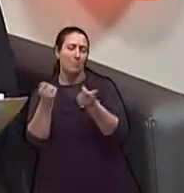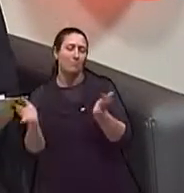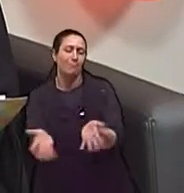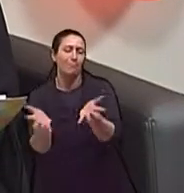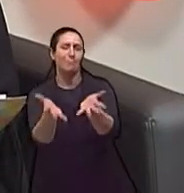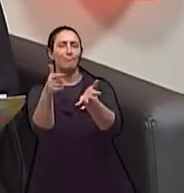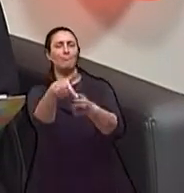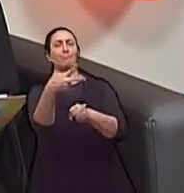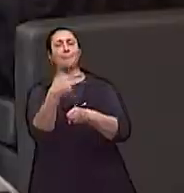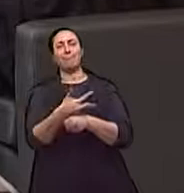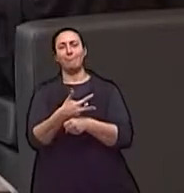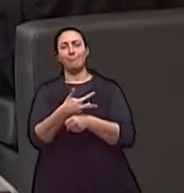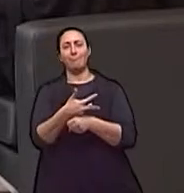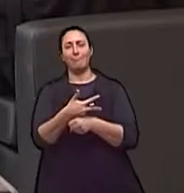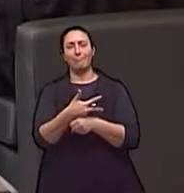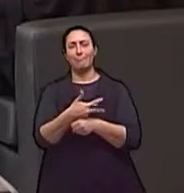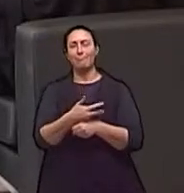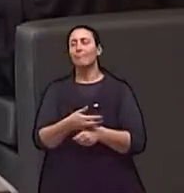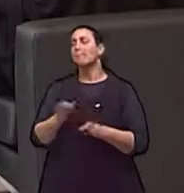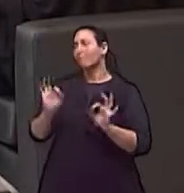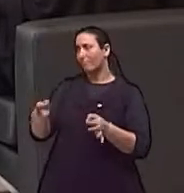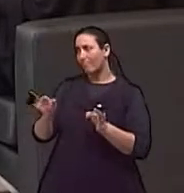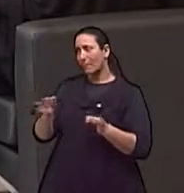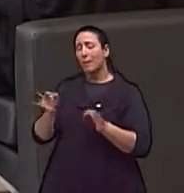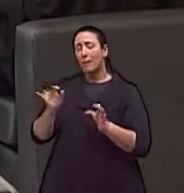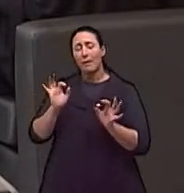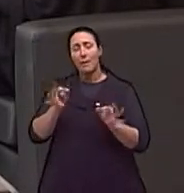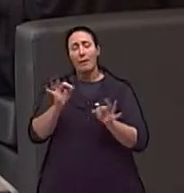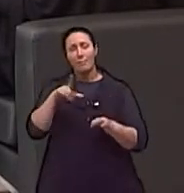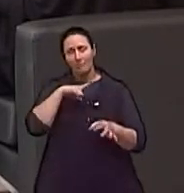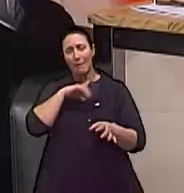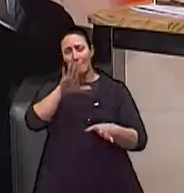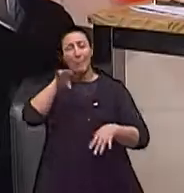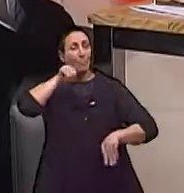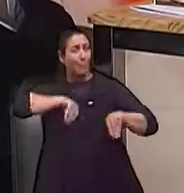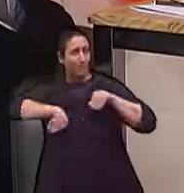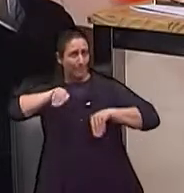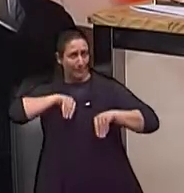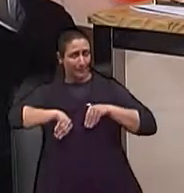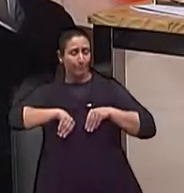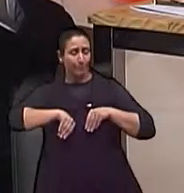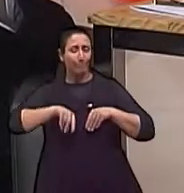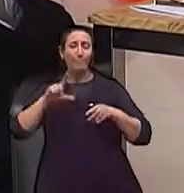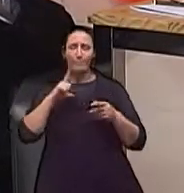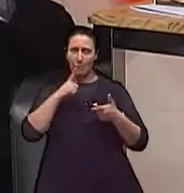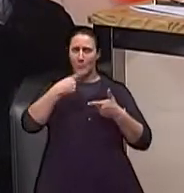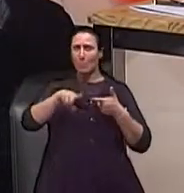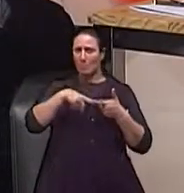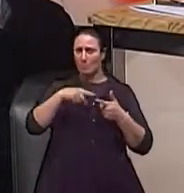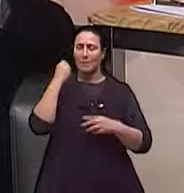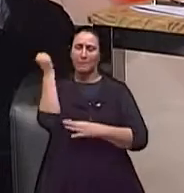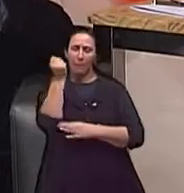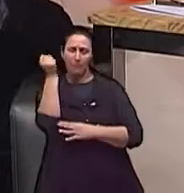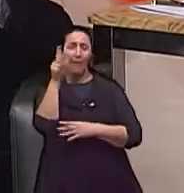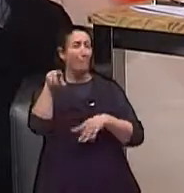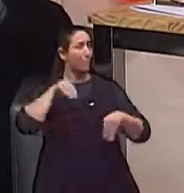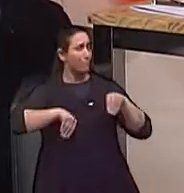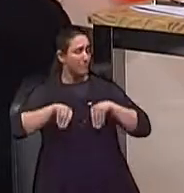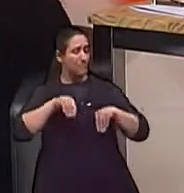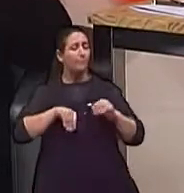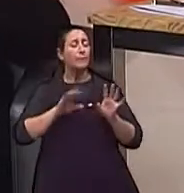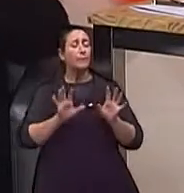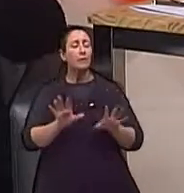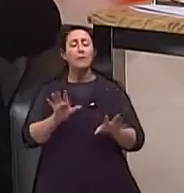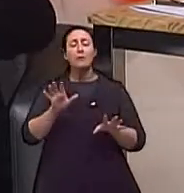motivação isso sen concorda um agravante a depressão ela é uma doença gravíssima e